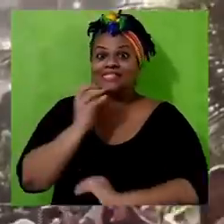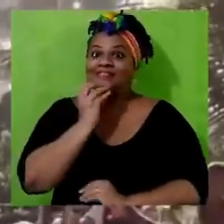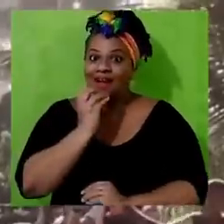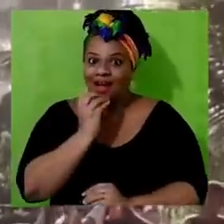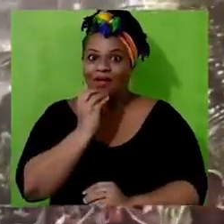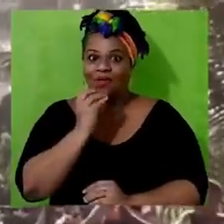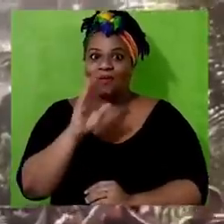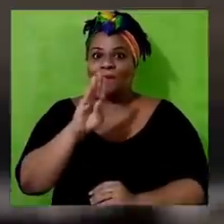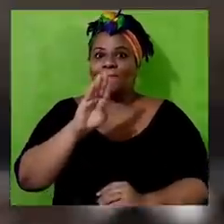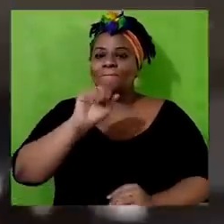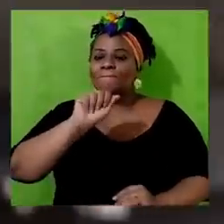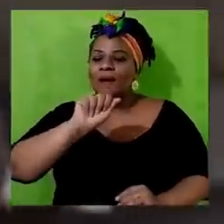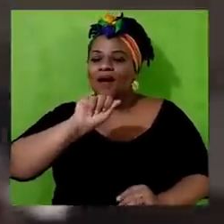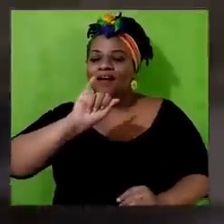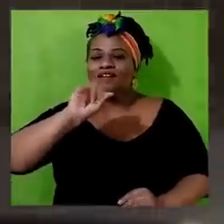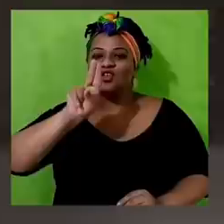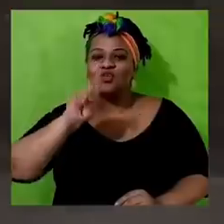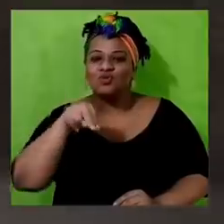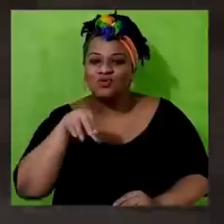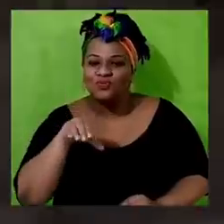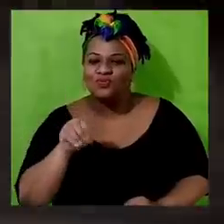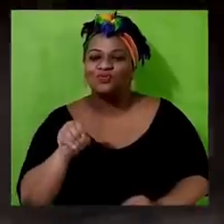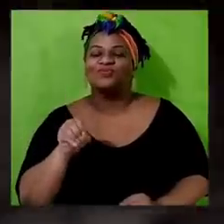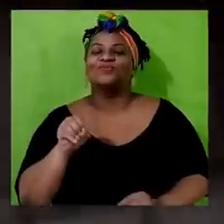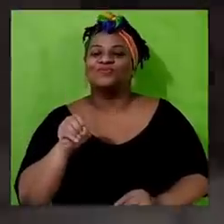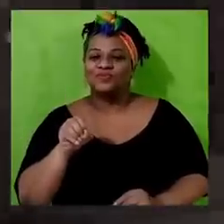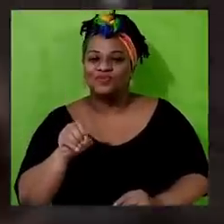Saulo, aí vieram alguns, né, Baiuno,